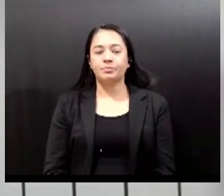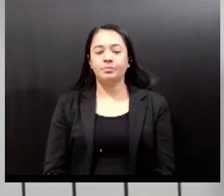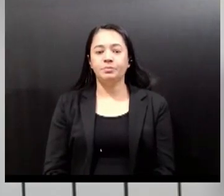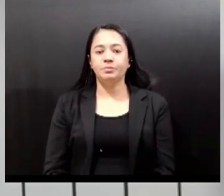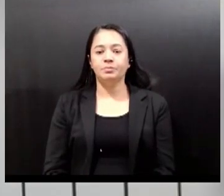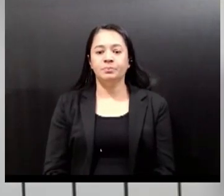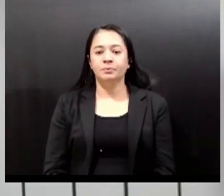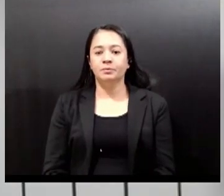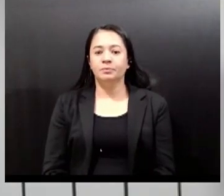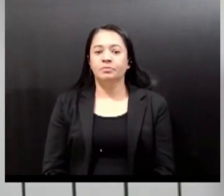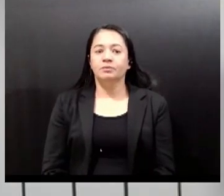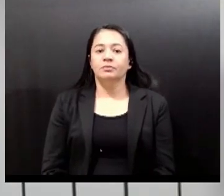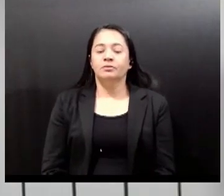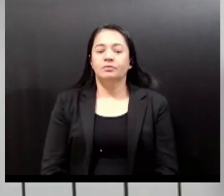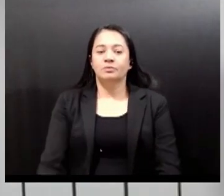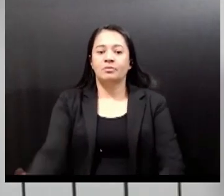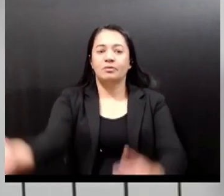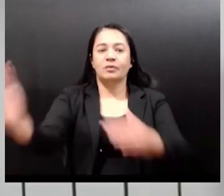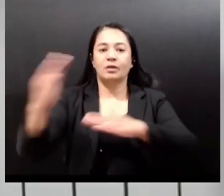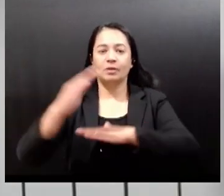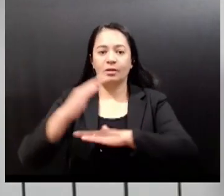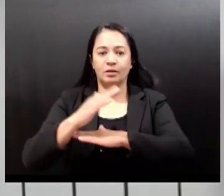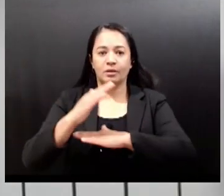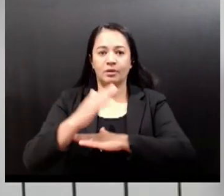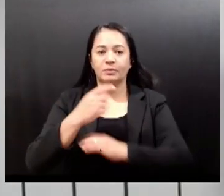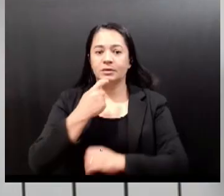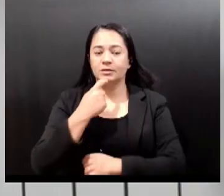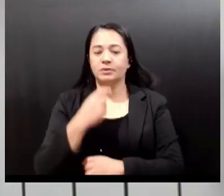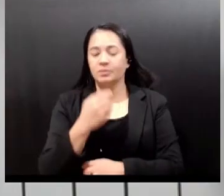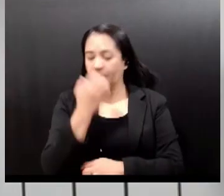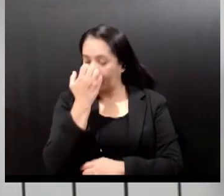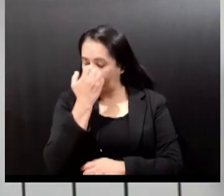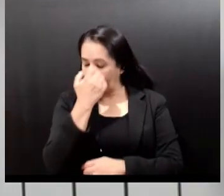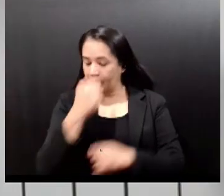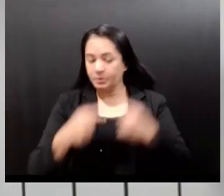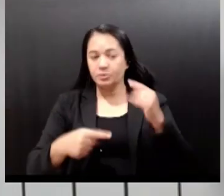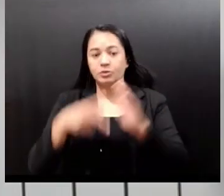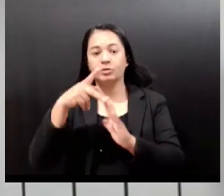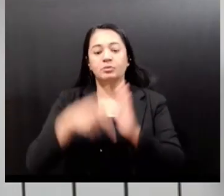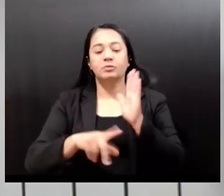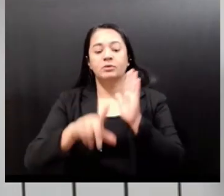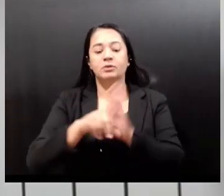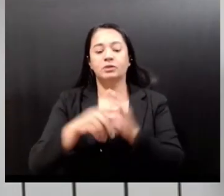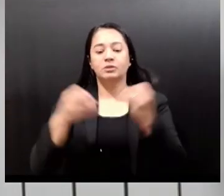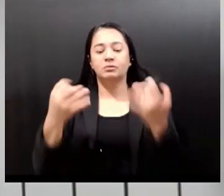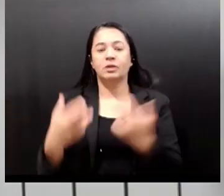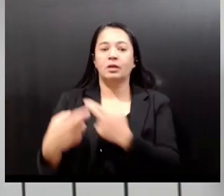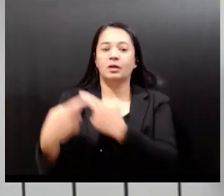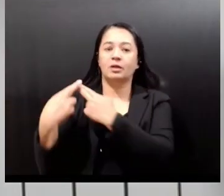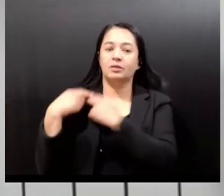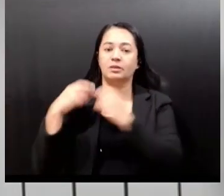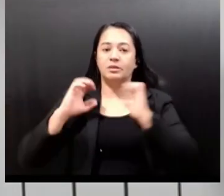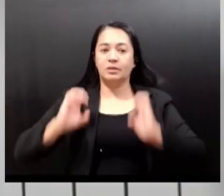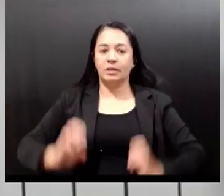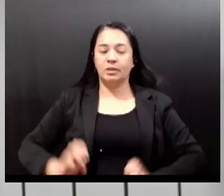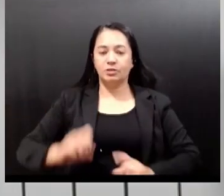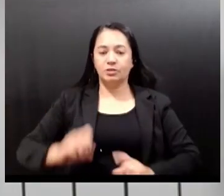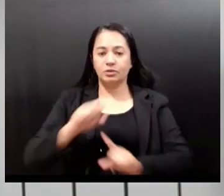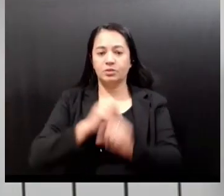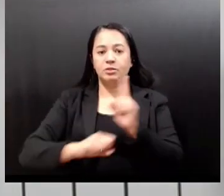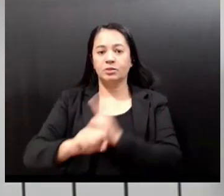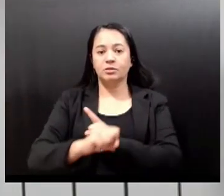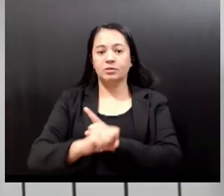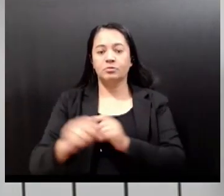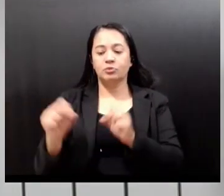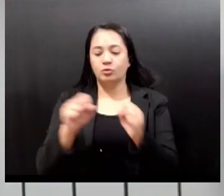Câmara de Campinas discute o projeto de lei que trata da responsabilidade ética e social do poder público. A proposta